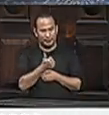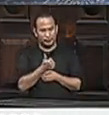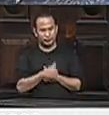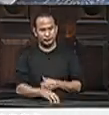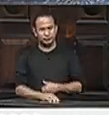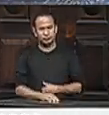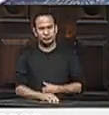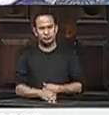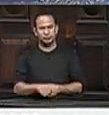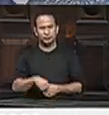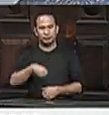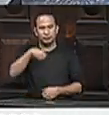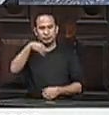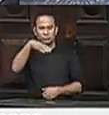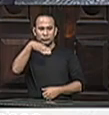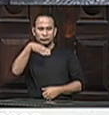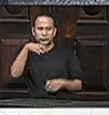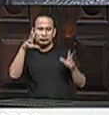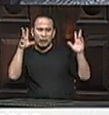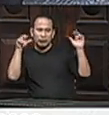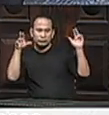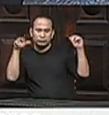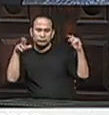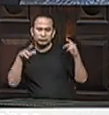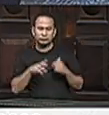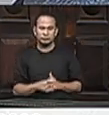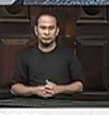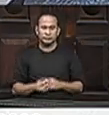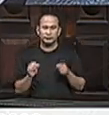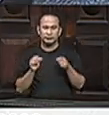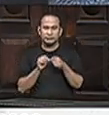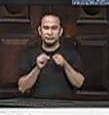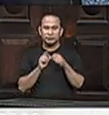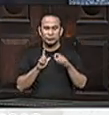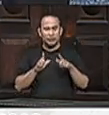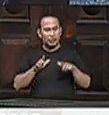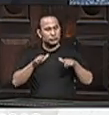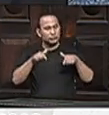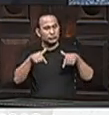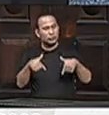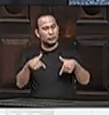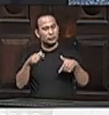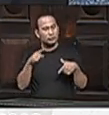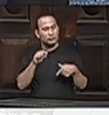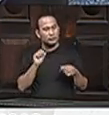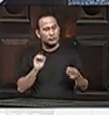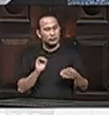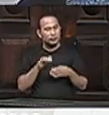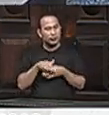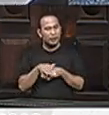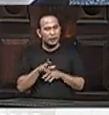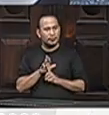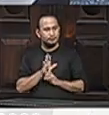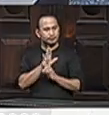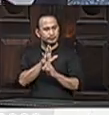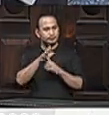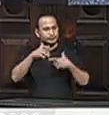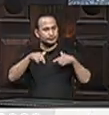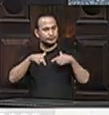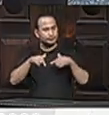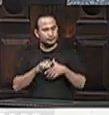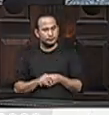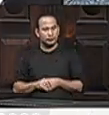Deputado Milton Rangel. Senhor presidente, eu queria aproveitar meu voto na Comissão de Orçamento